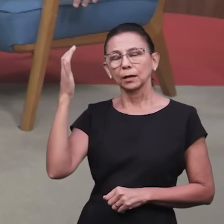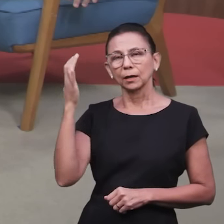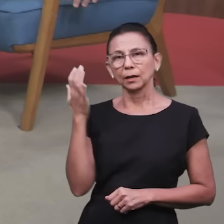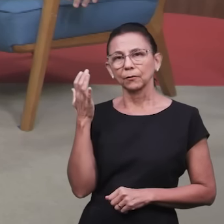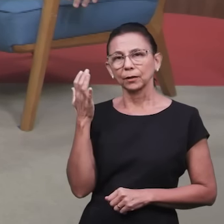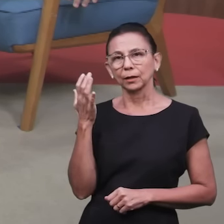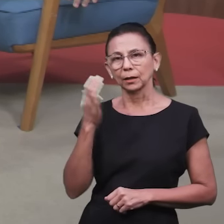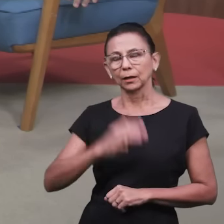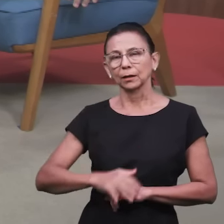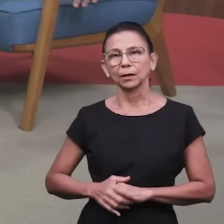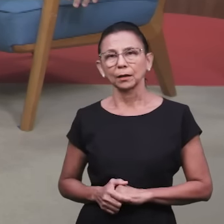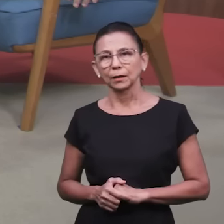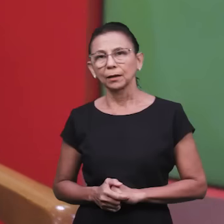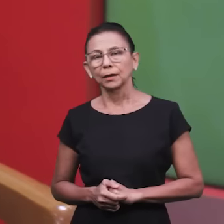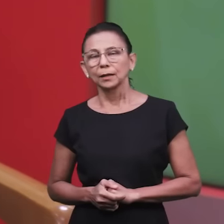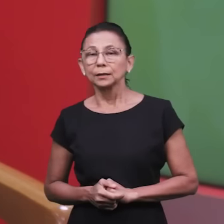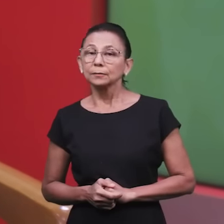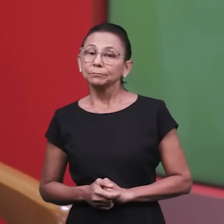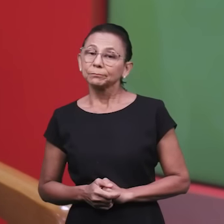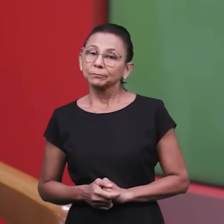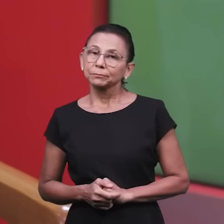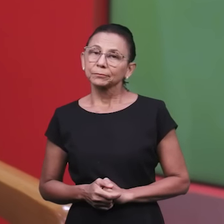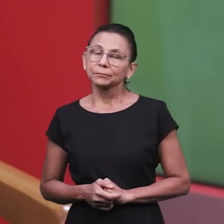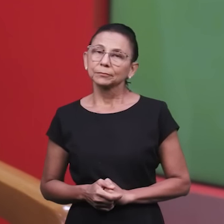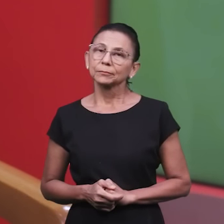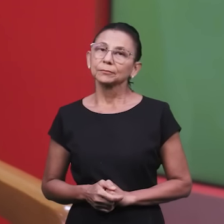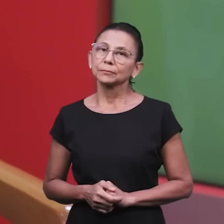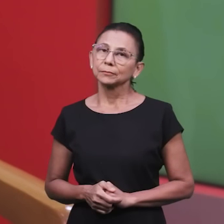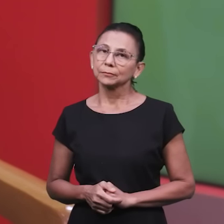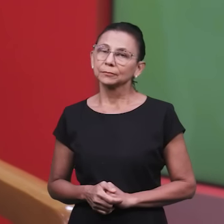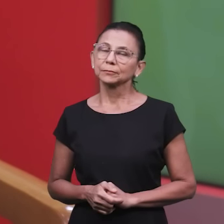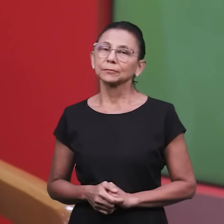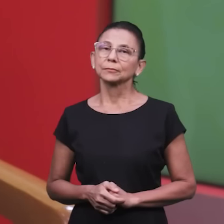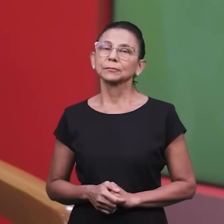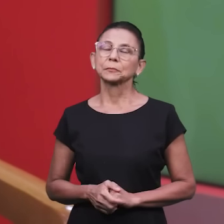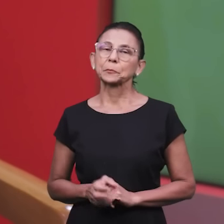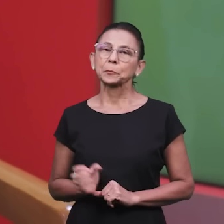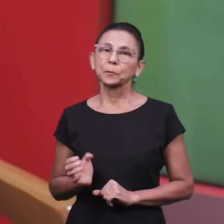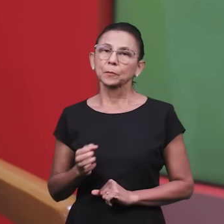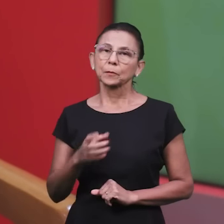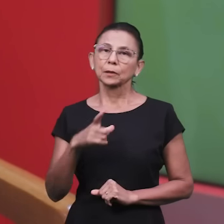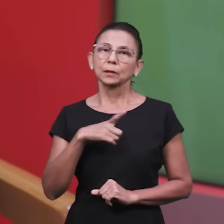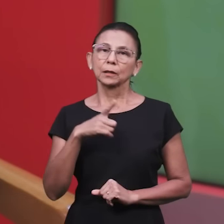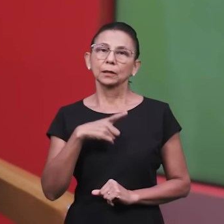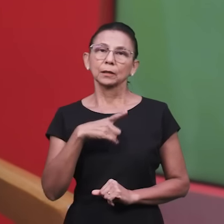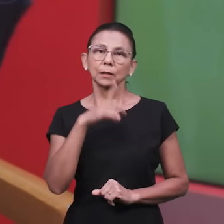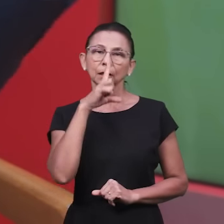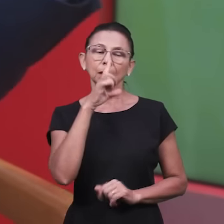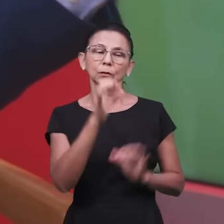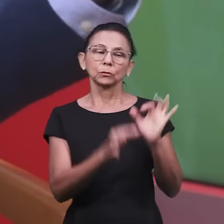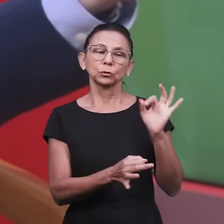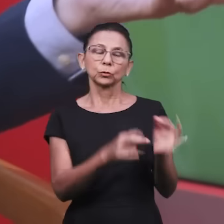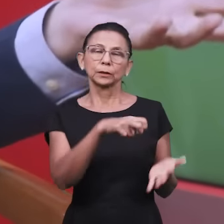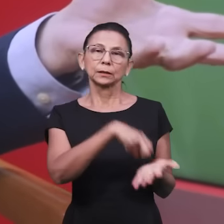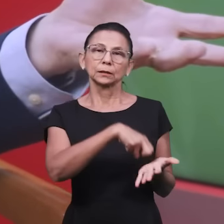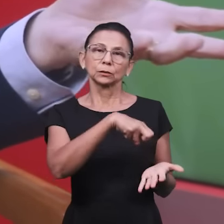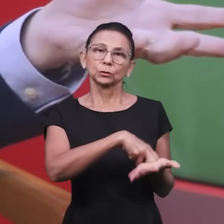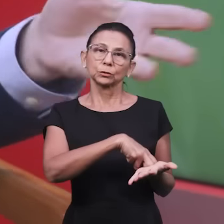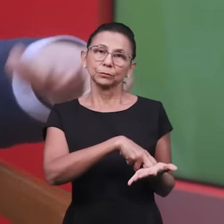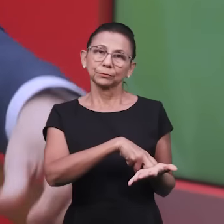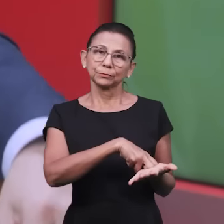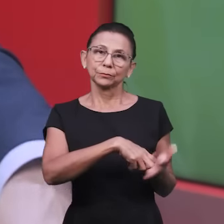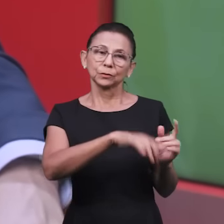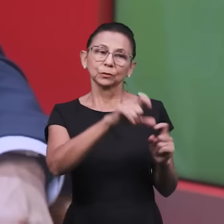aniquilará, porque é o juízo que já está estabelecido sobre o mundo, sobre o próprio